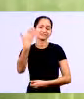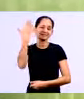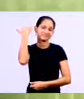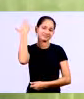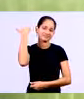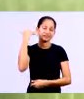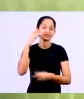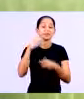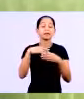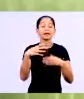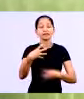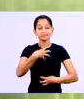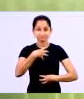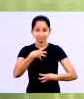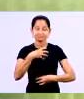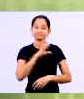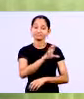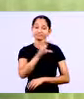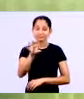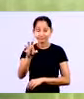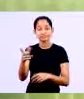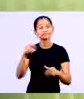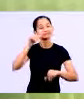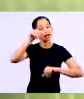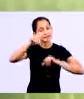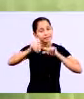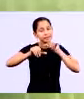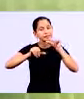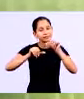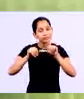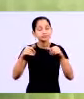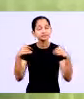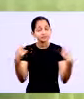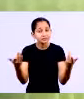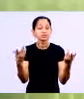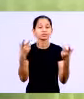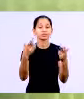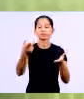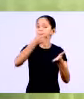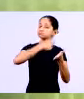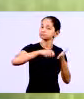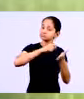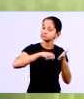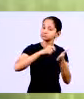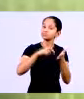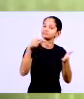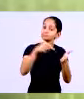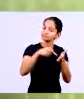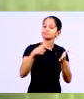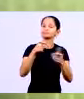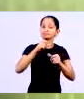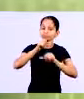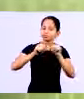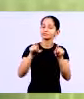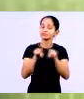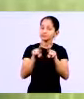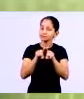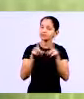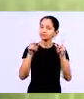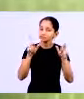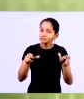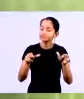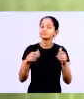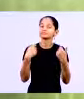o nosso jeito de falar muda. E se o nosso jeito de falar muda, a nossa escrita também muda. Então, algumas mudanças